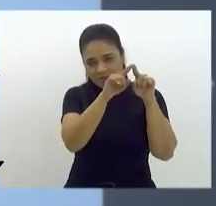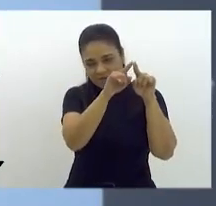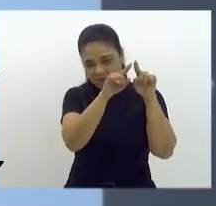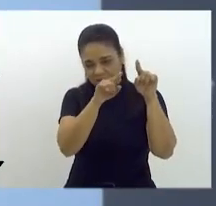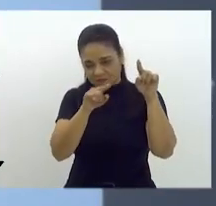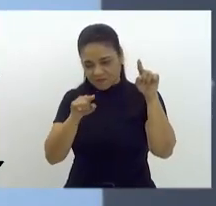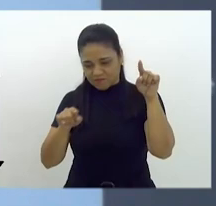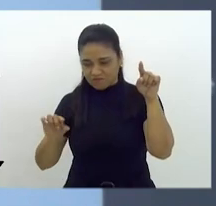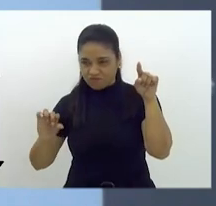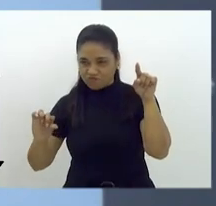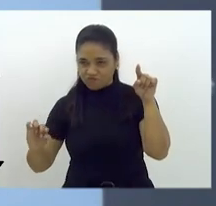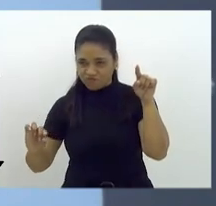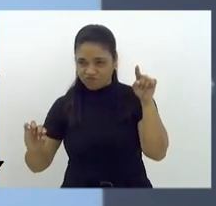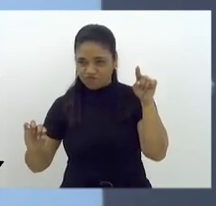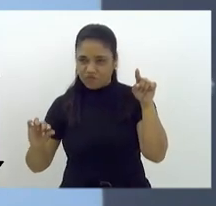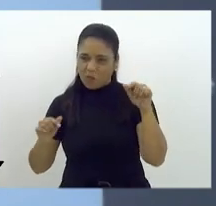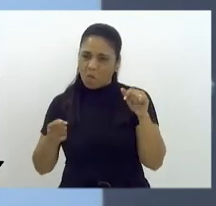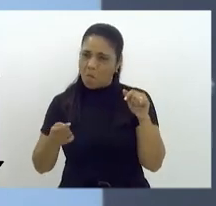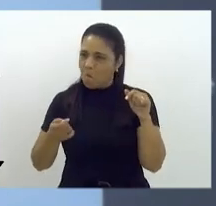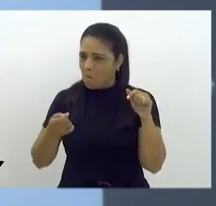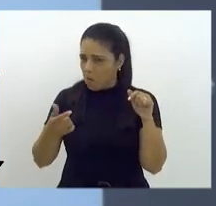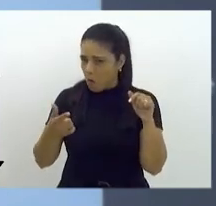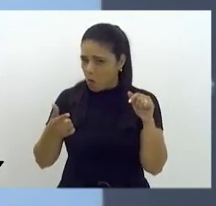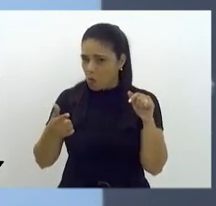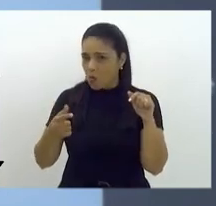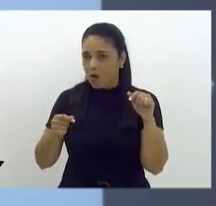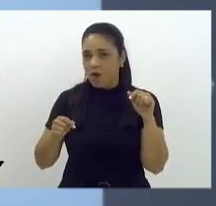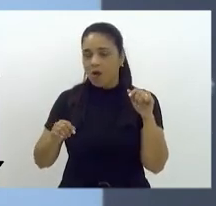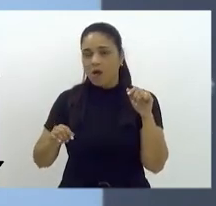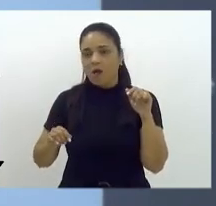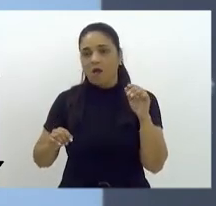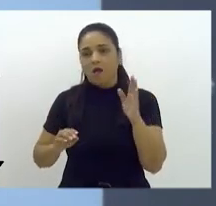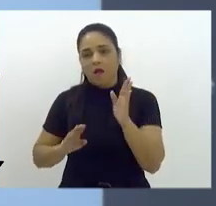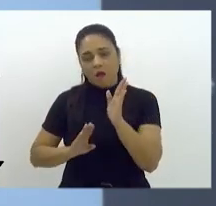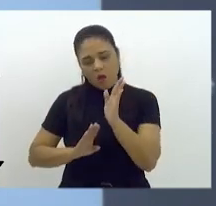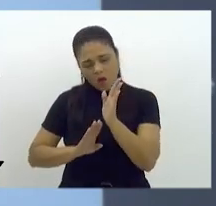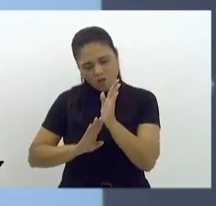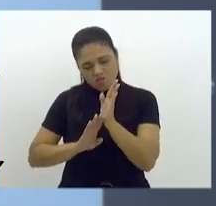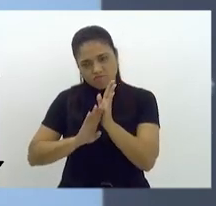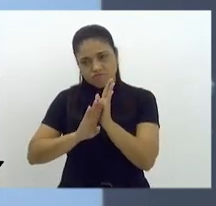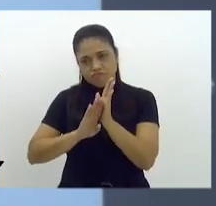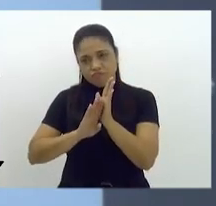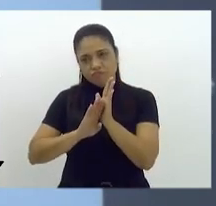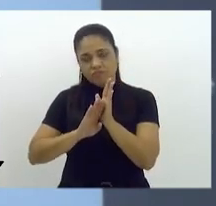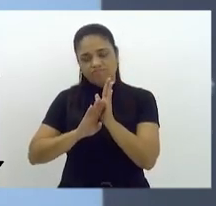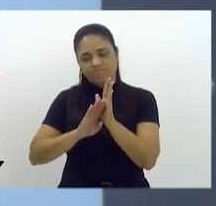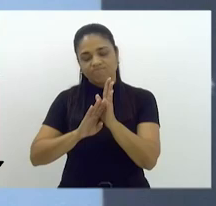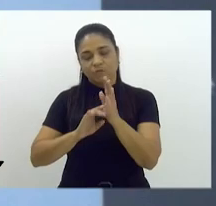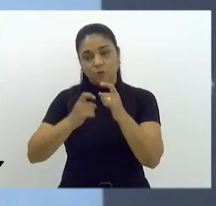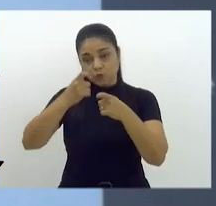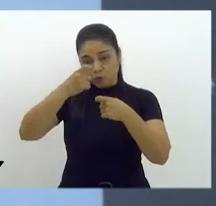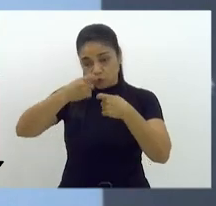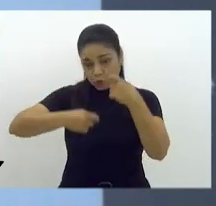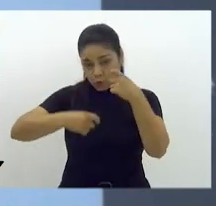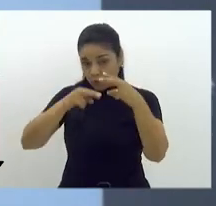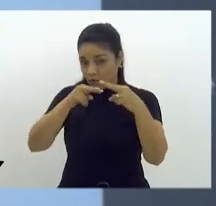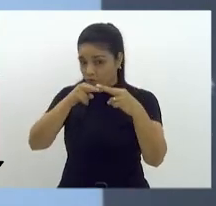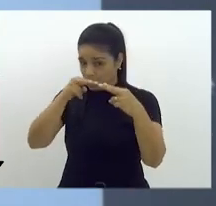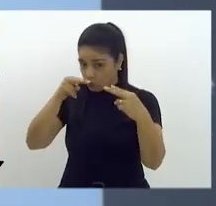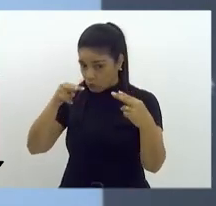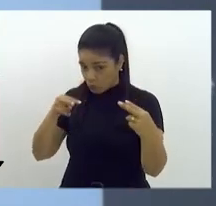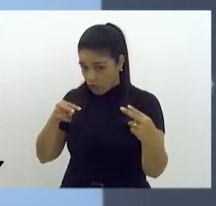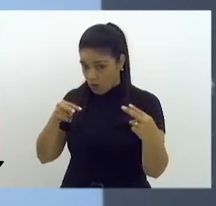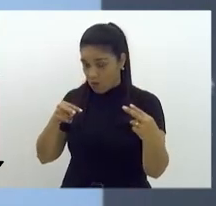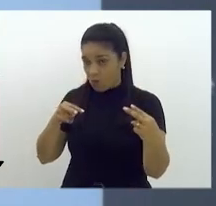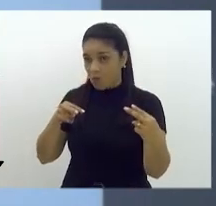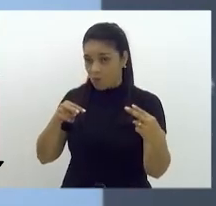praticamente não houve foi aumentou esse número de estupros no ambiente virtual que é o estupro virtual